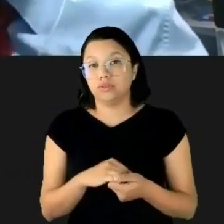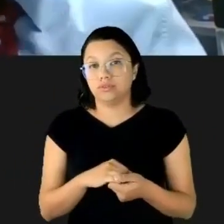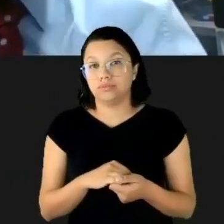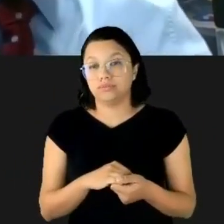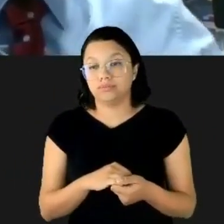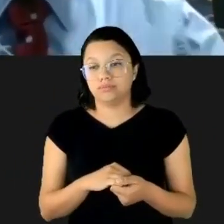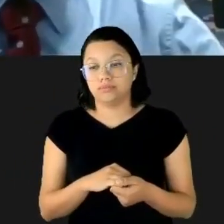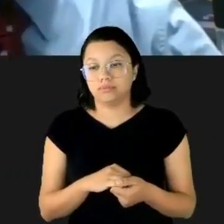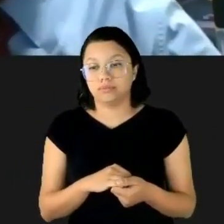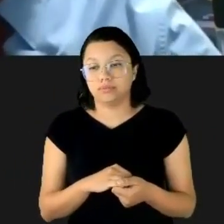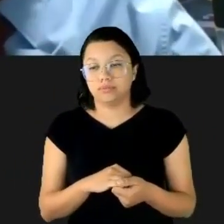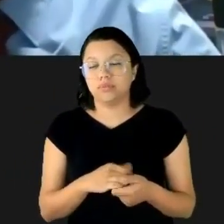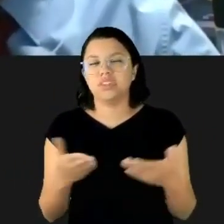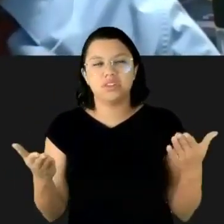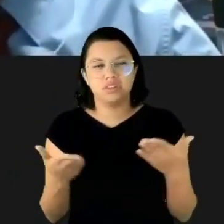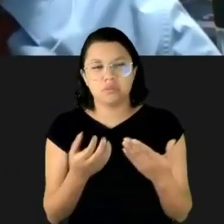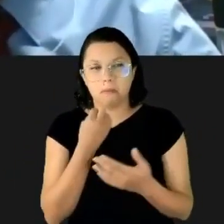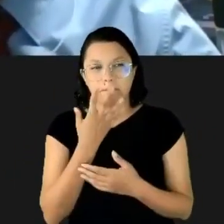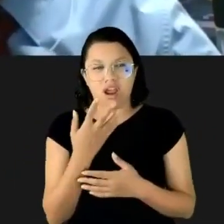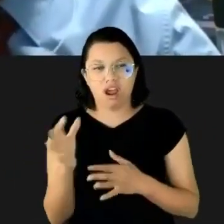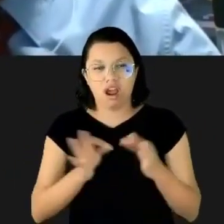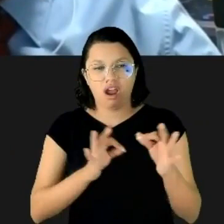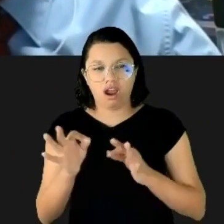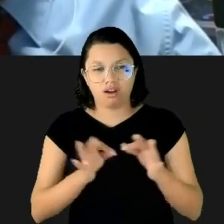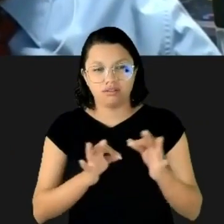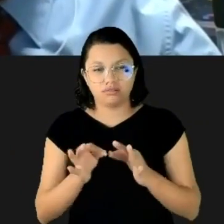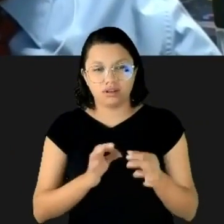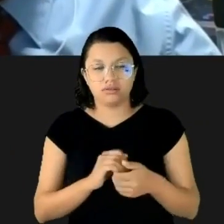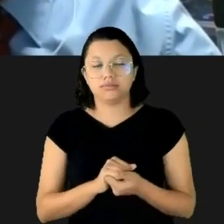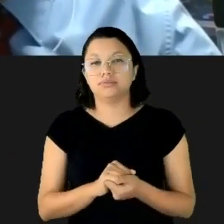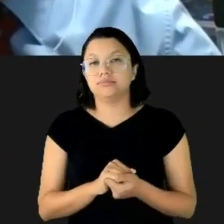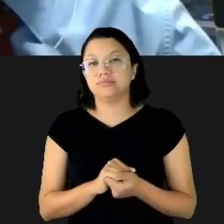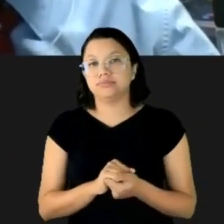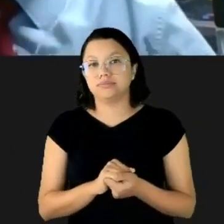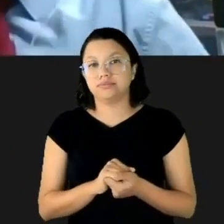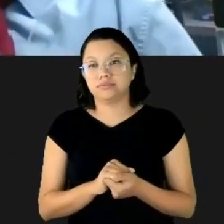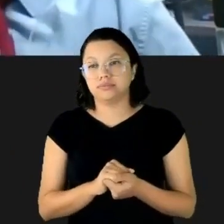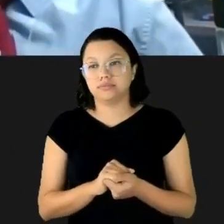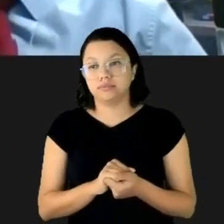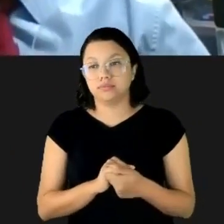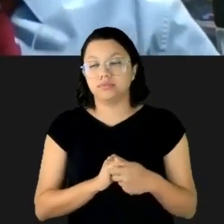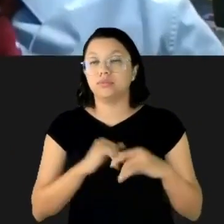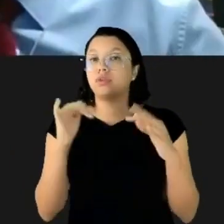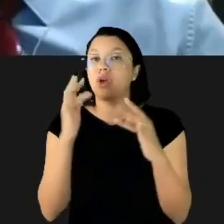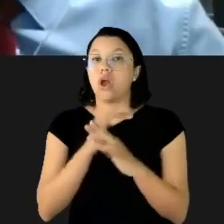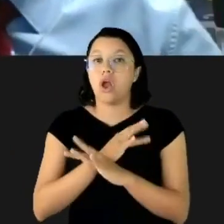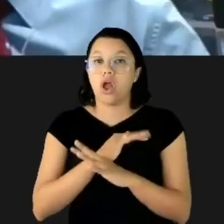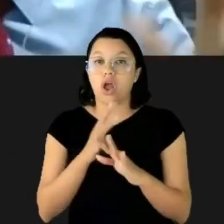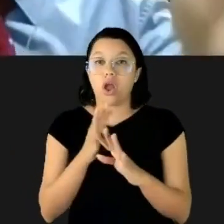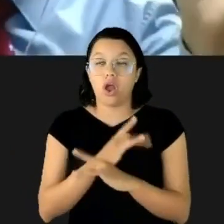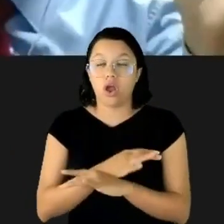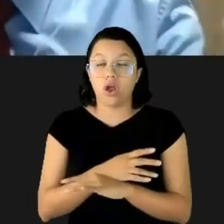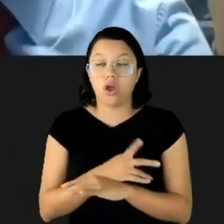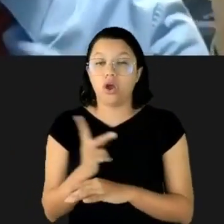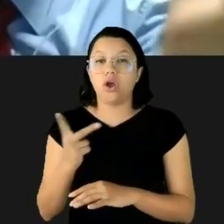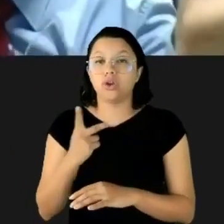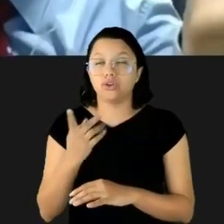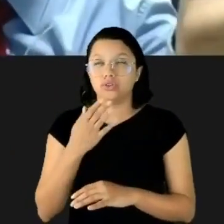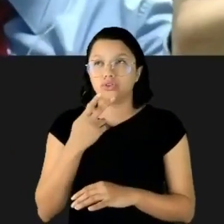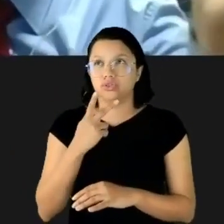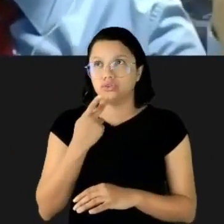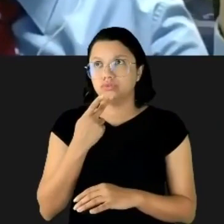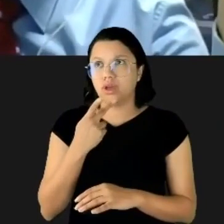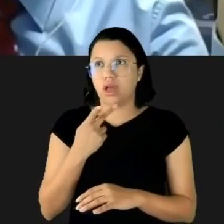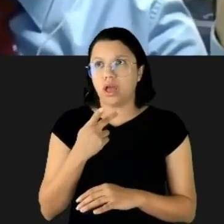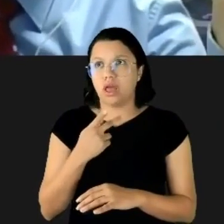aqui está bem bem organizado bem determinado o fluxo a gente chamava isso nem sei se